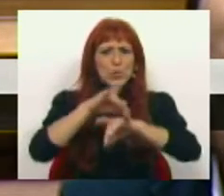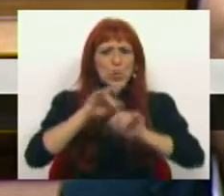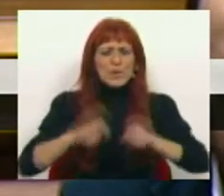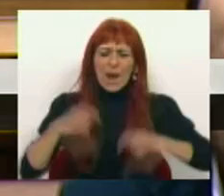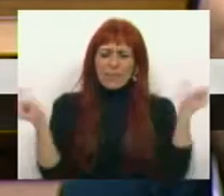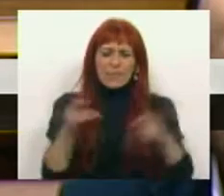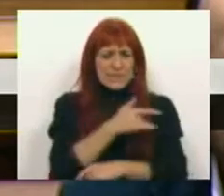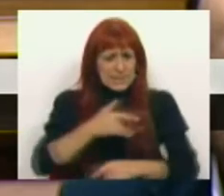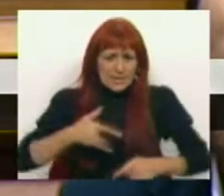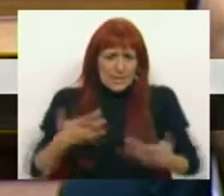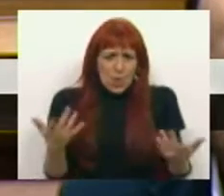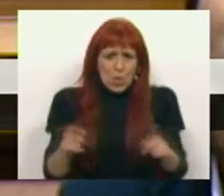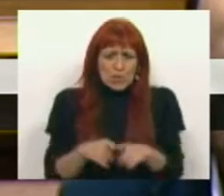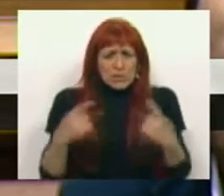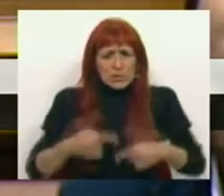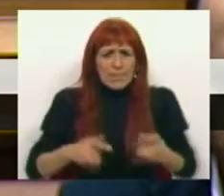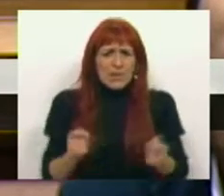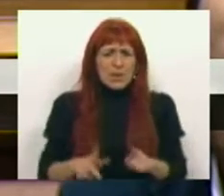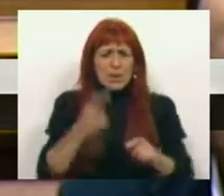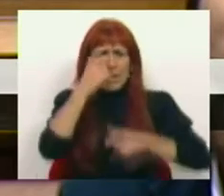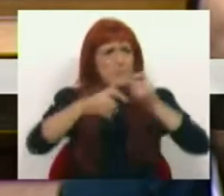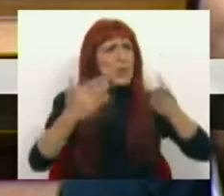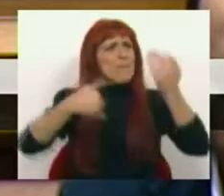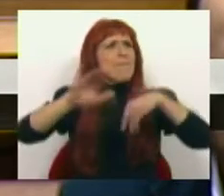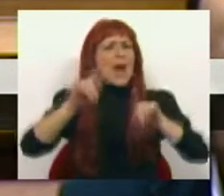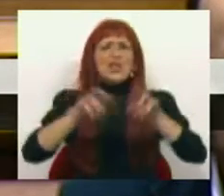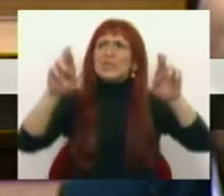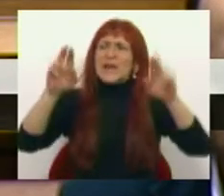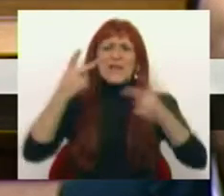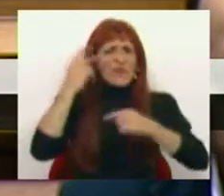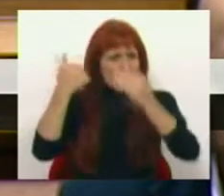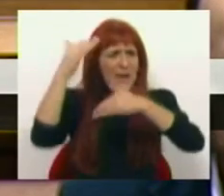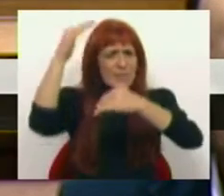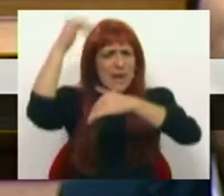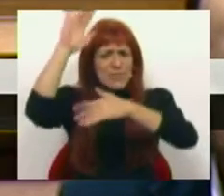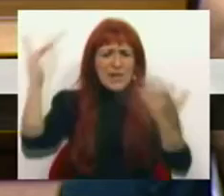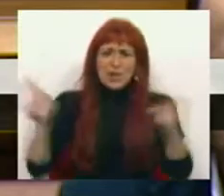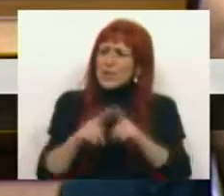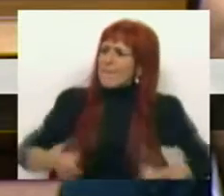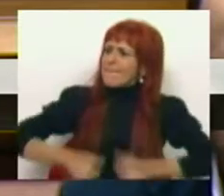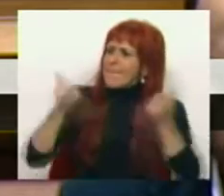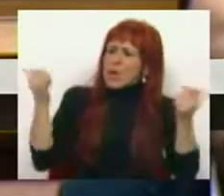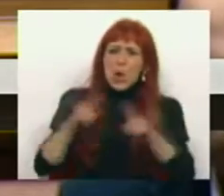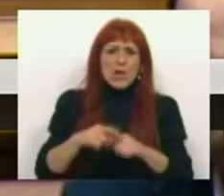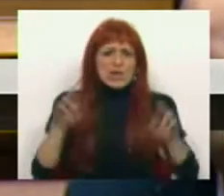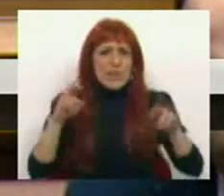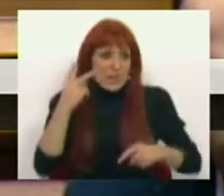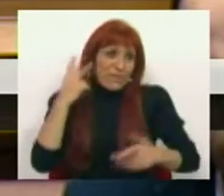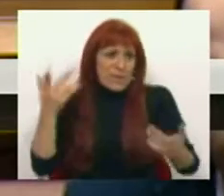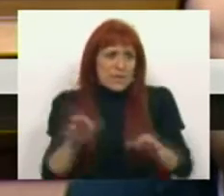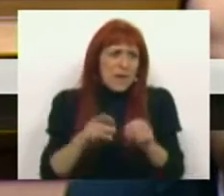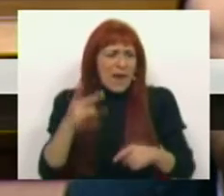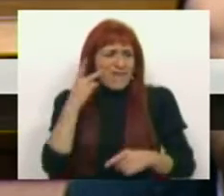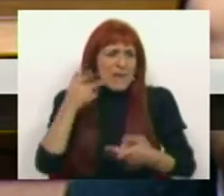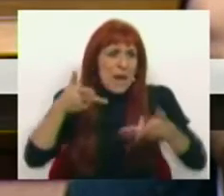e da promoção da saúde, de termos uma população com mais esperança de vida e com uma melhor esperança de vida, com uma